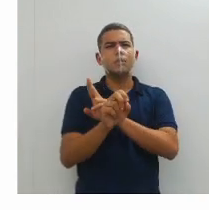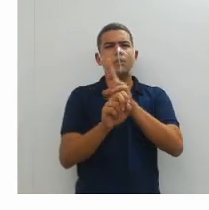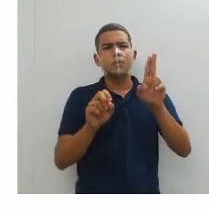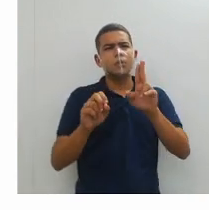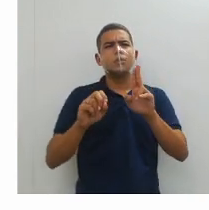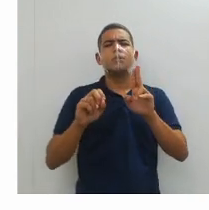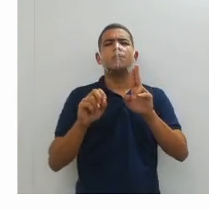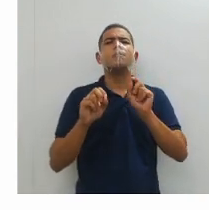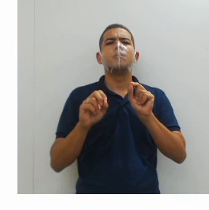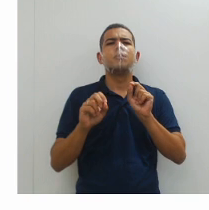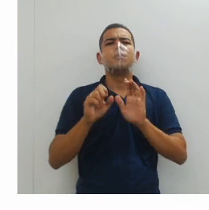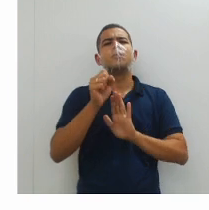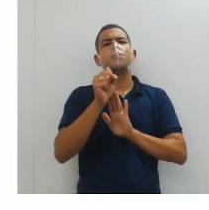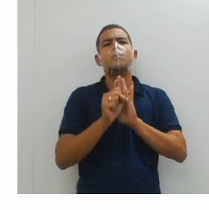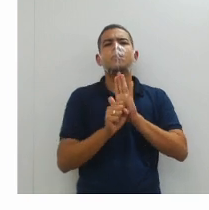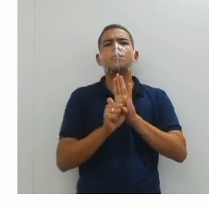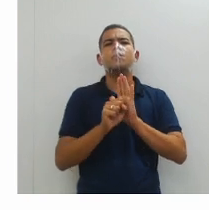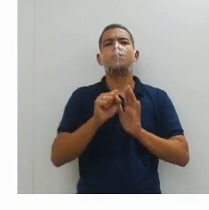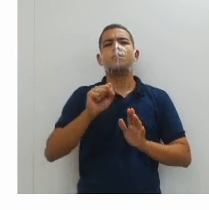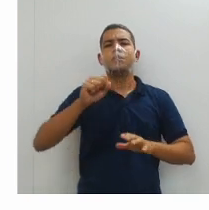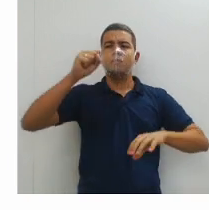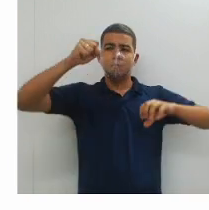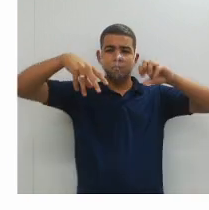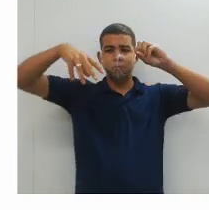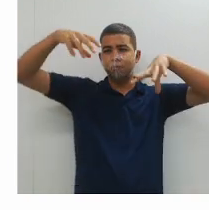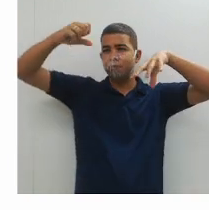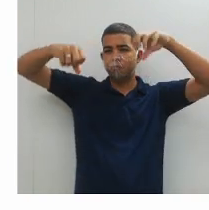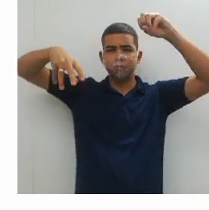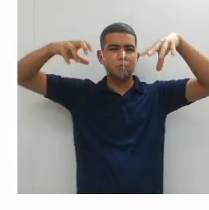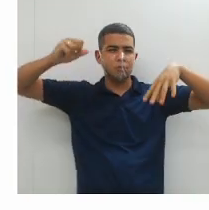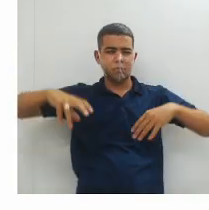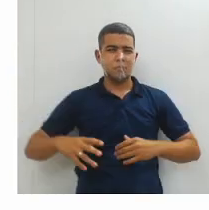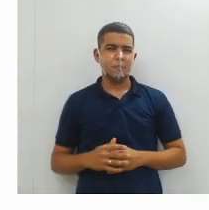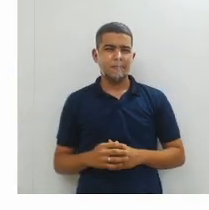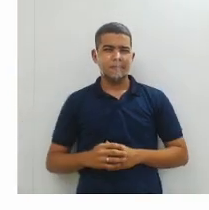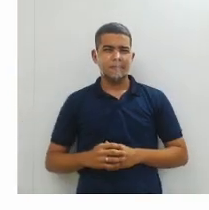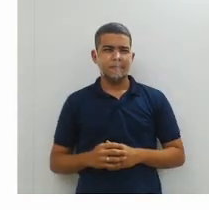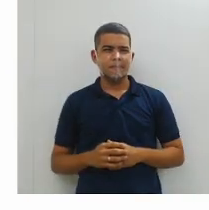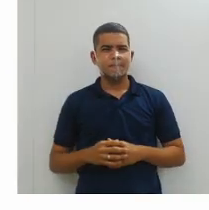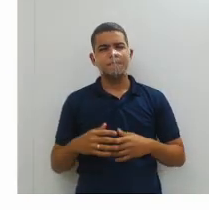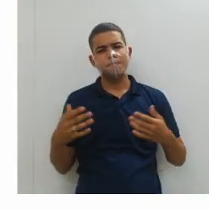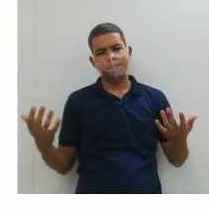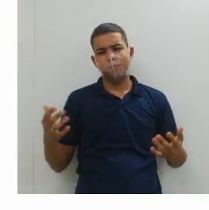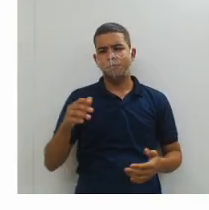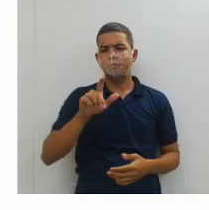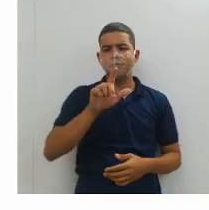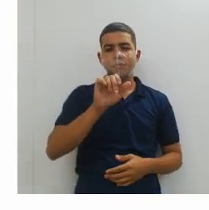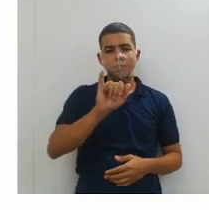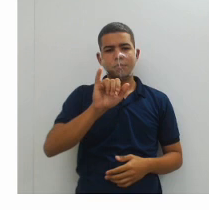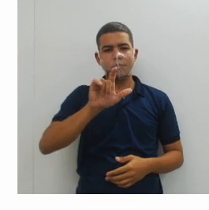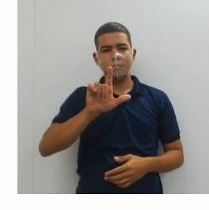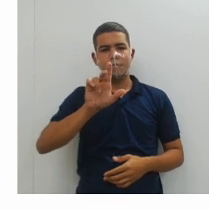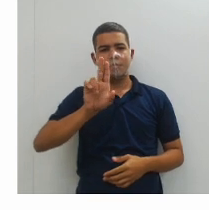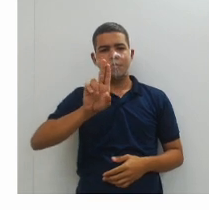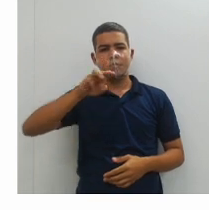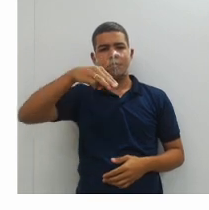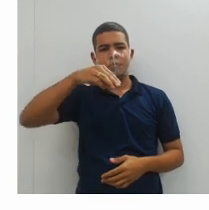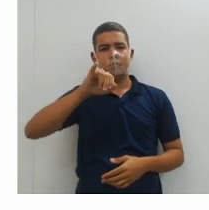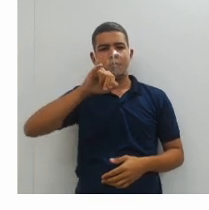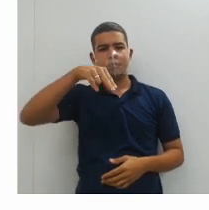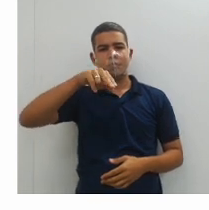de século das luzes. Bem, o iluminismo ele se desdobrou em